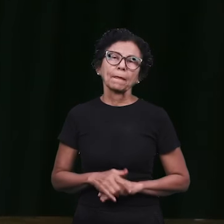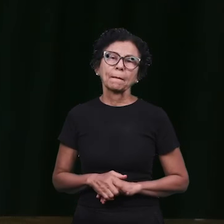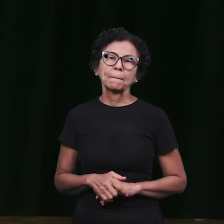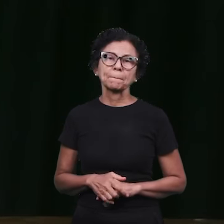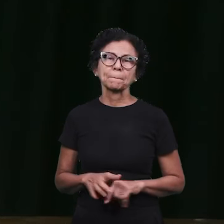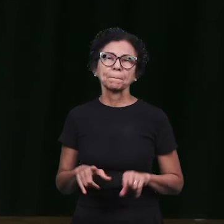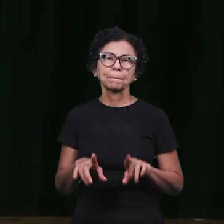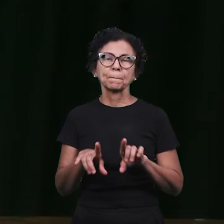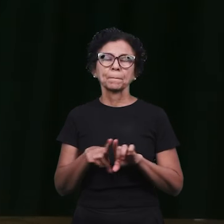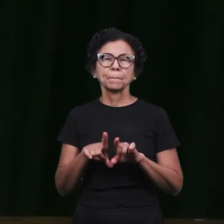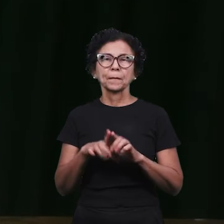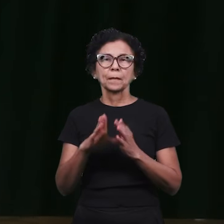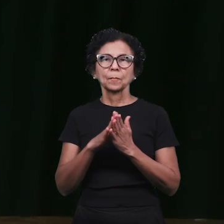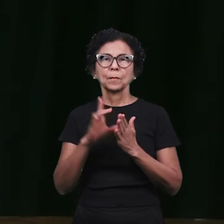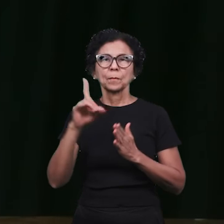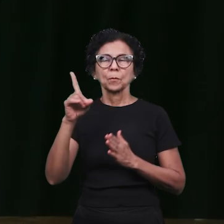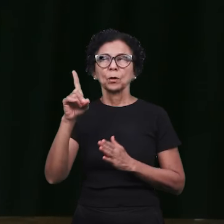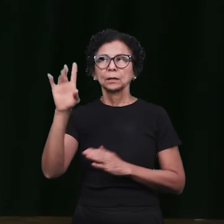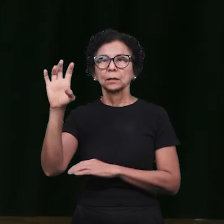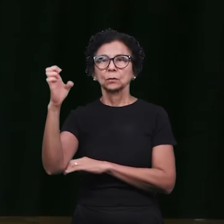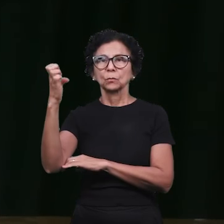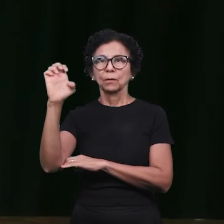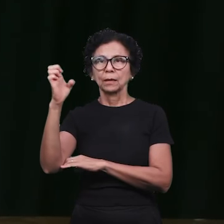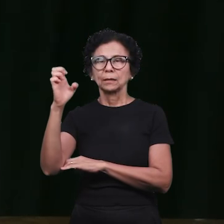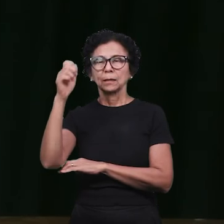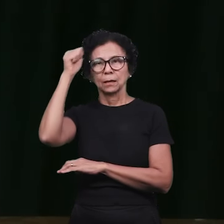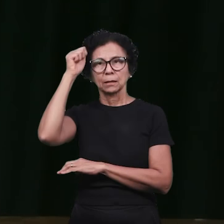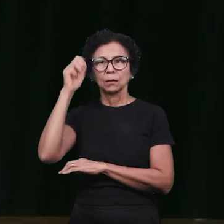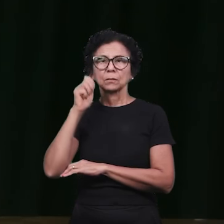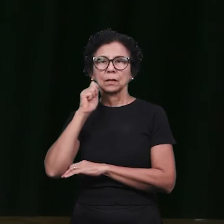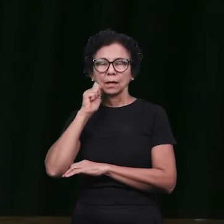Então, da mesma maneira, aqui